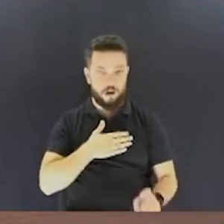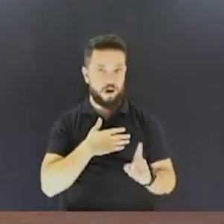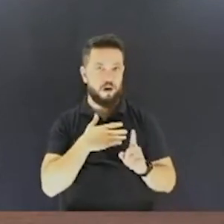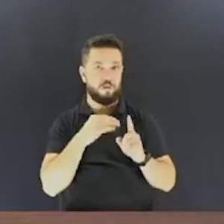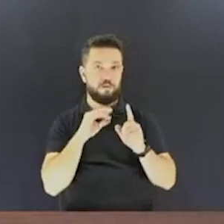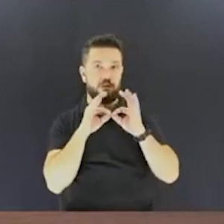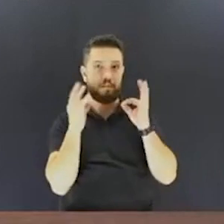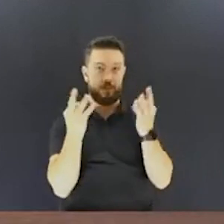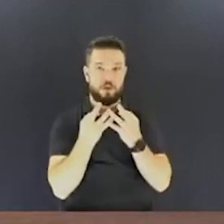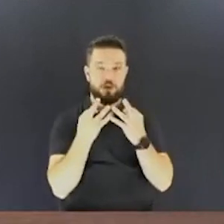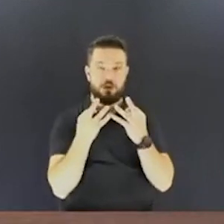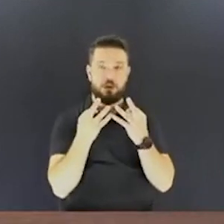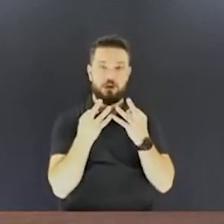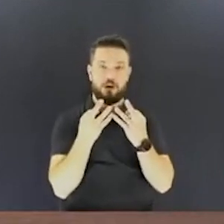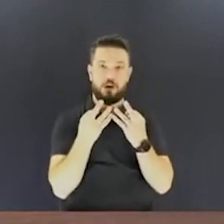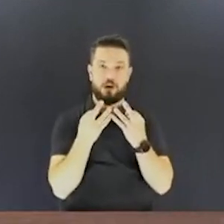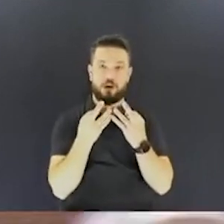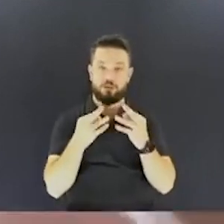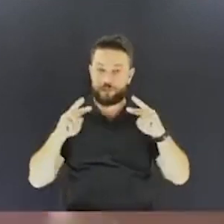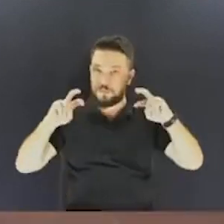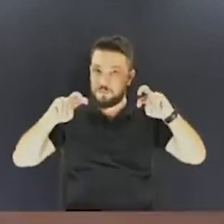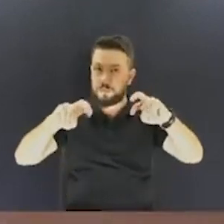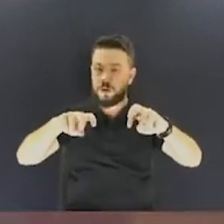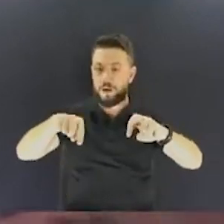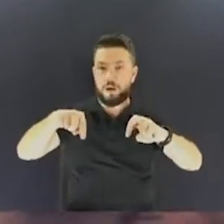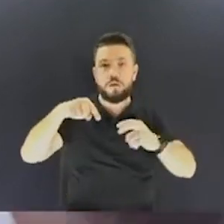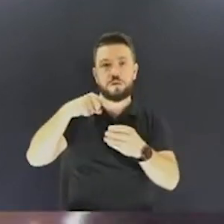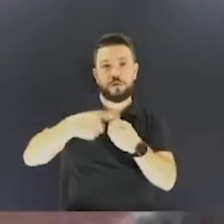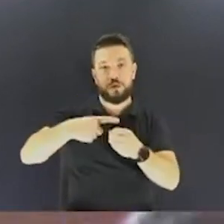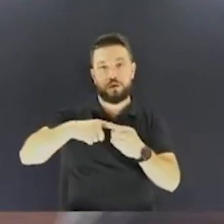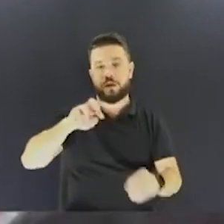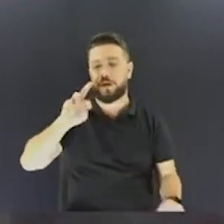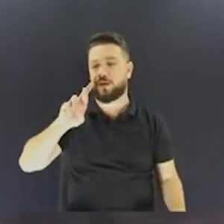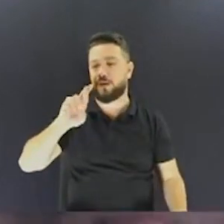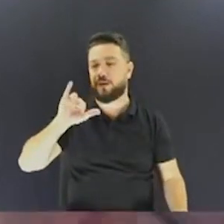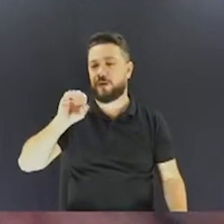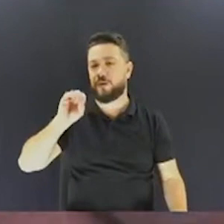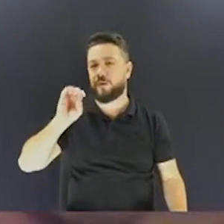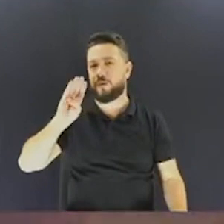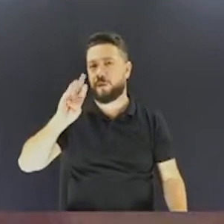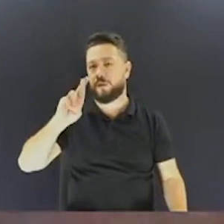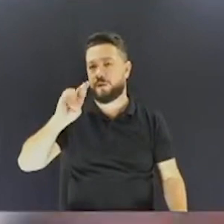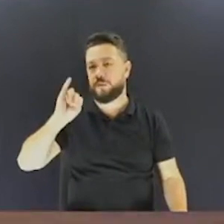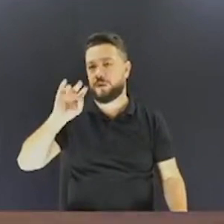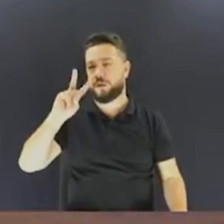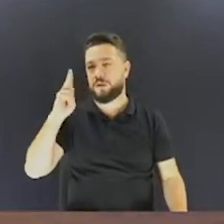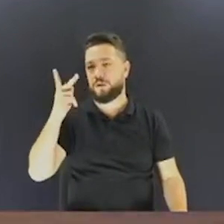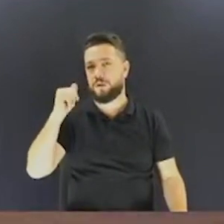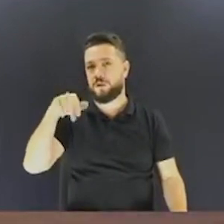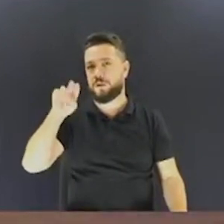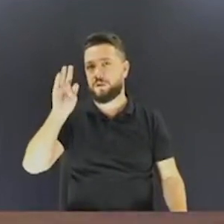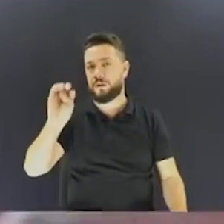Brilhante. E o senhor tem sido uma referência não só aqui para Curitiba, mas para outros estados